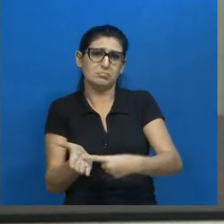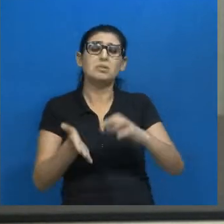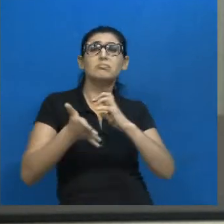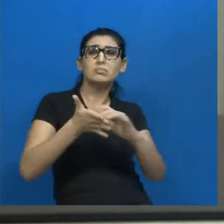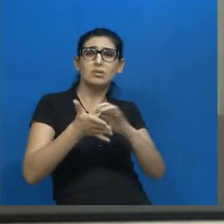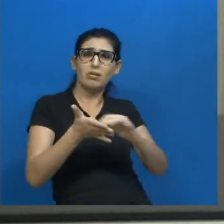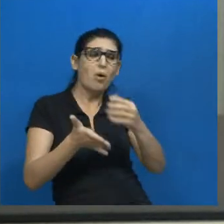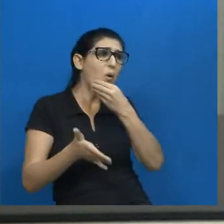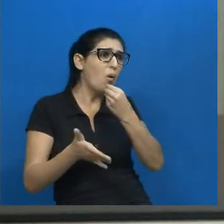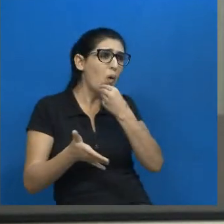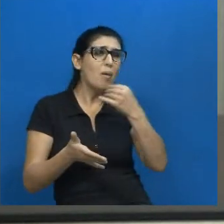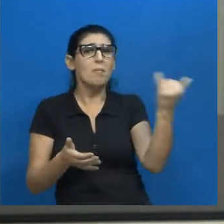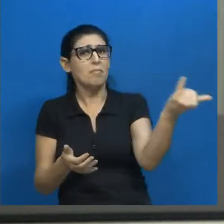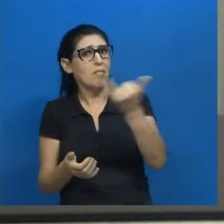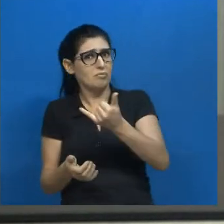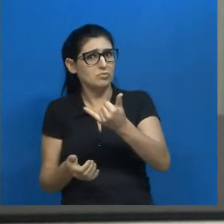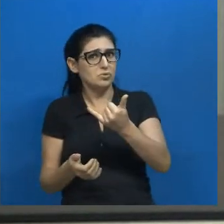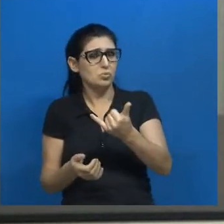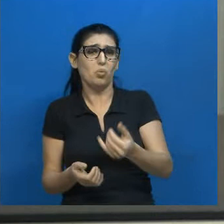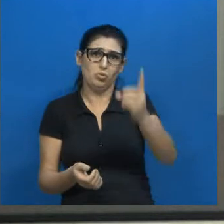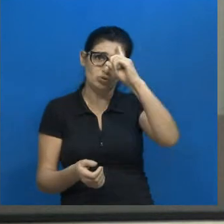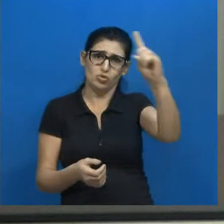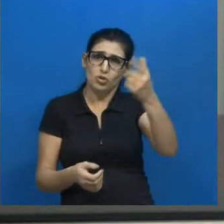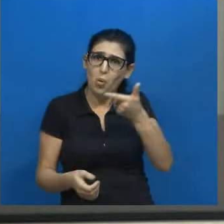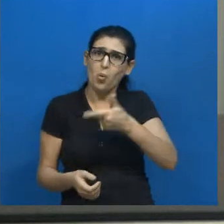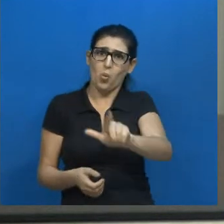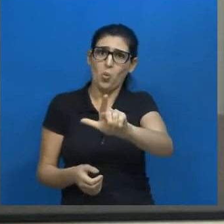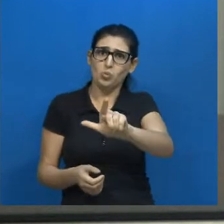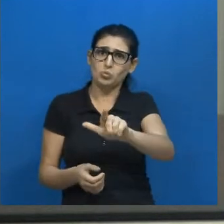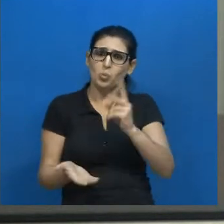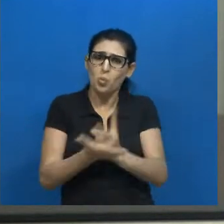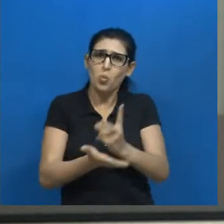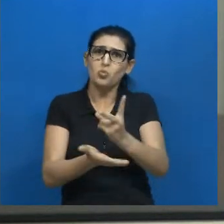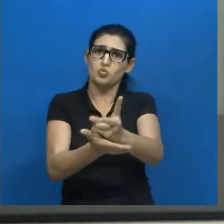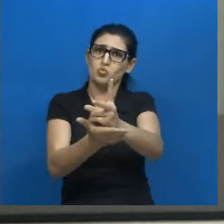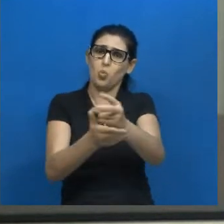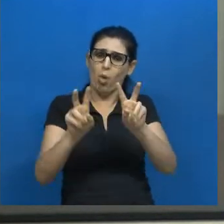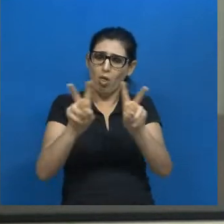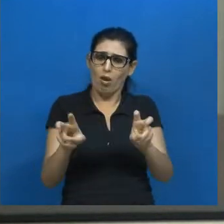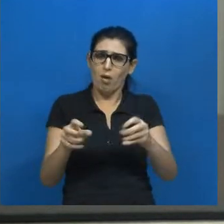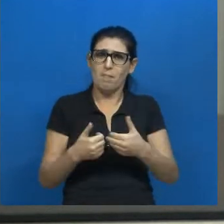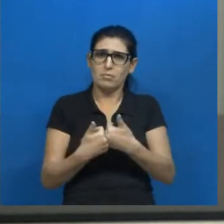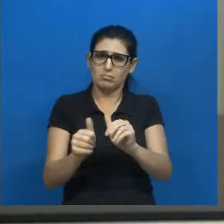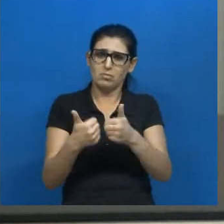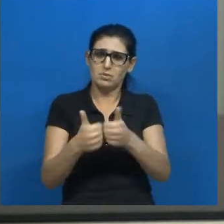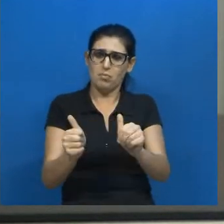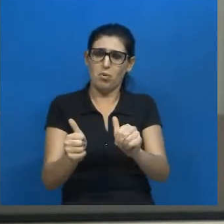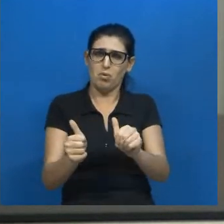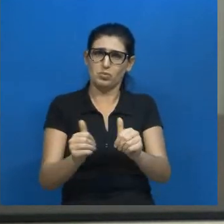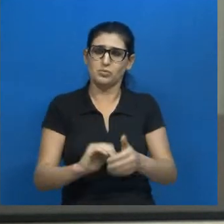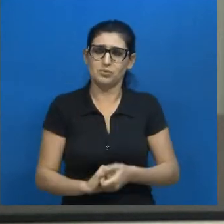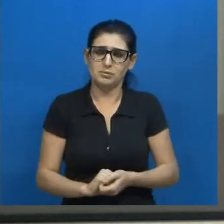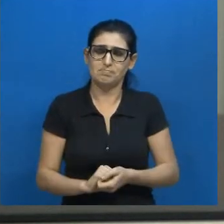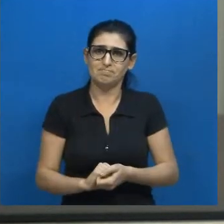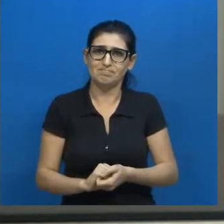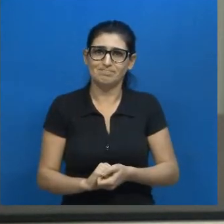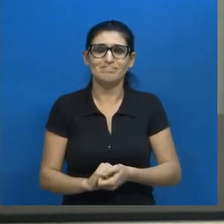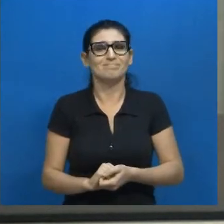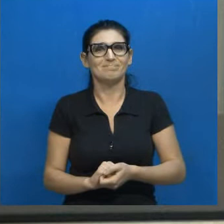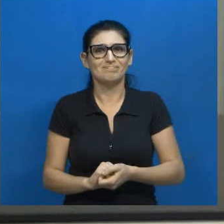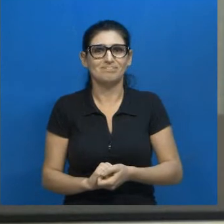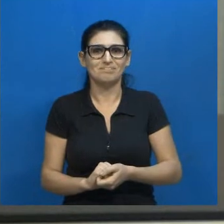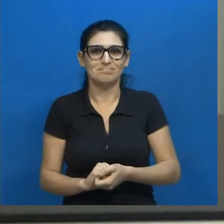que sairá daqui com uma nova data, e a gente daí tem tempo de divulgar. E o interessante é que nós vamos